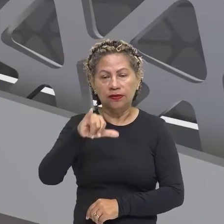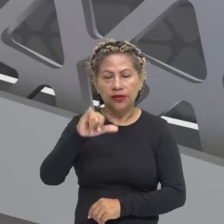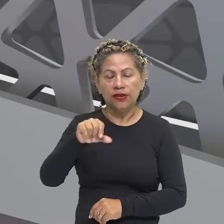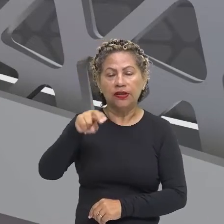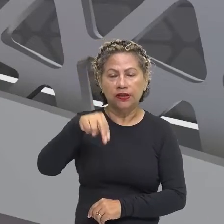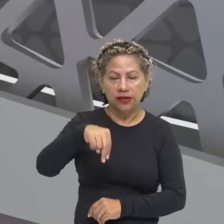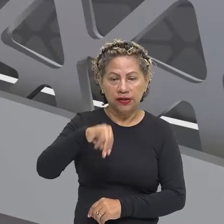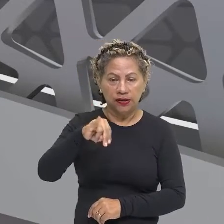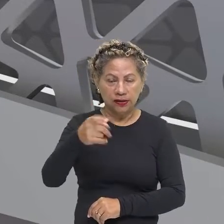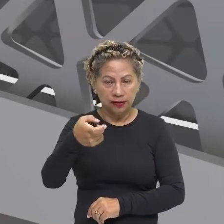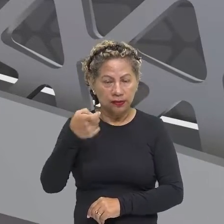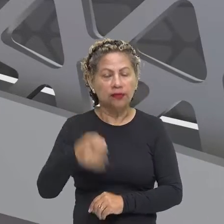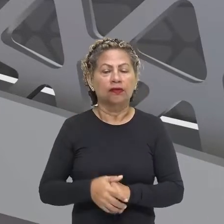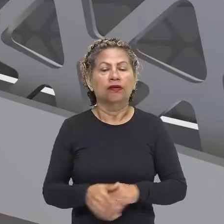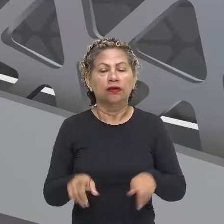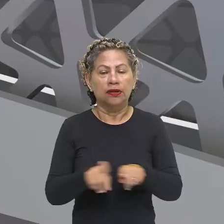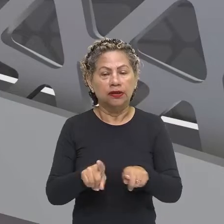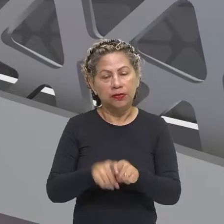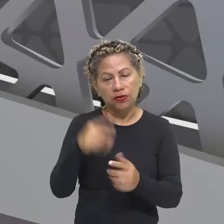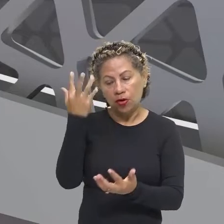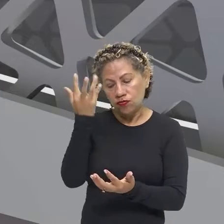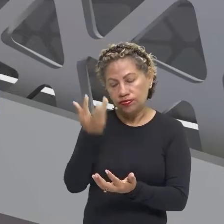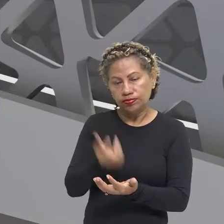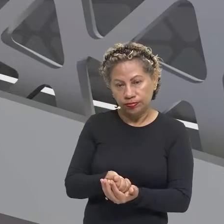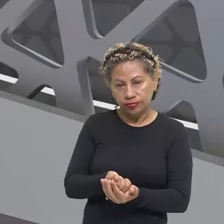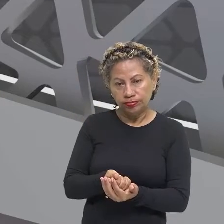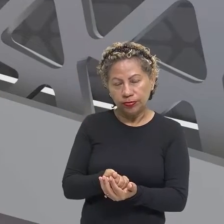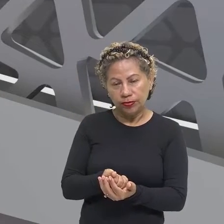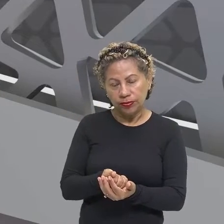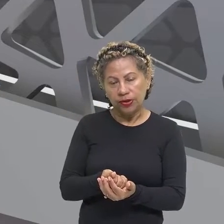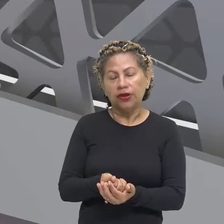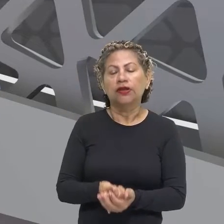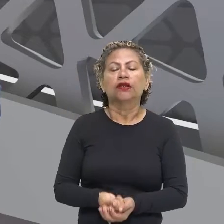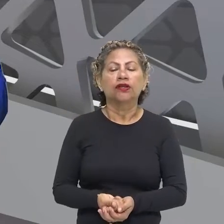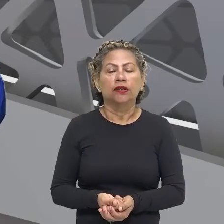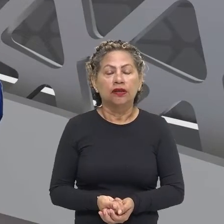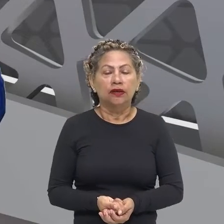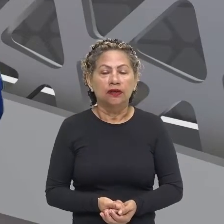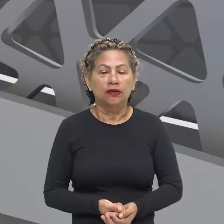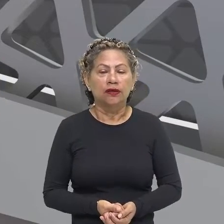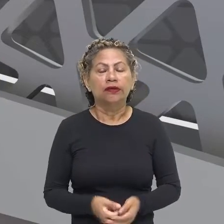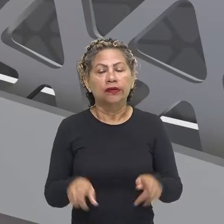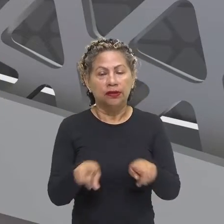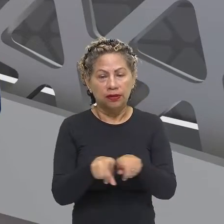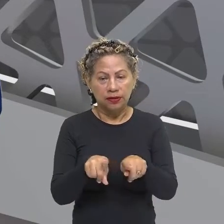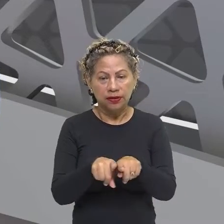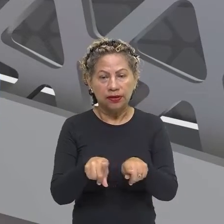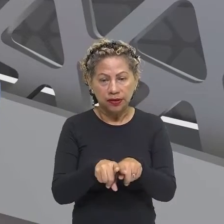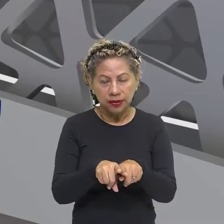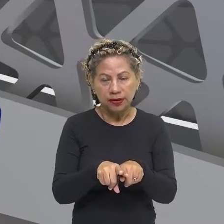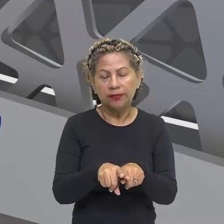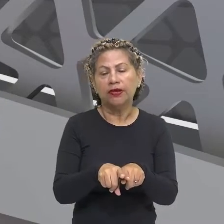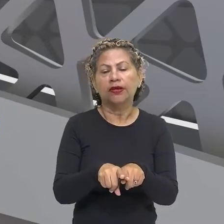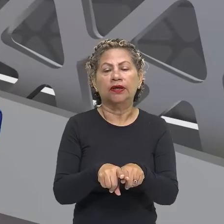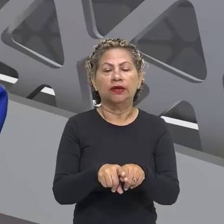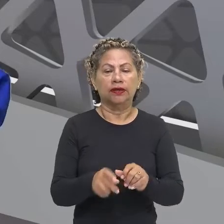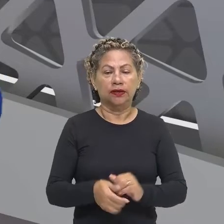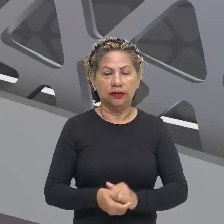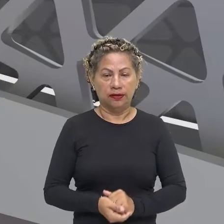nós podemos optar por uma versão livre, né? Um sistema operacional livre que nós vimos também que é